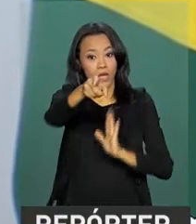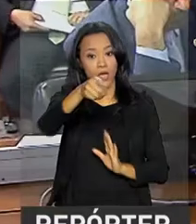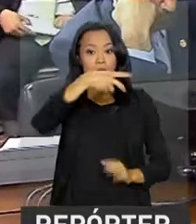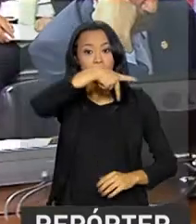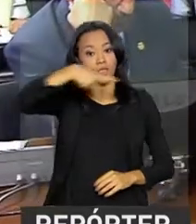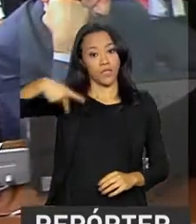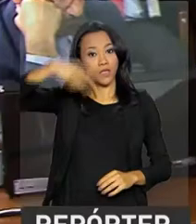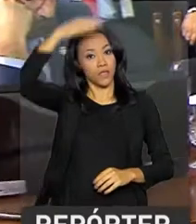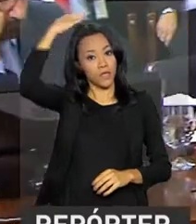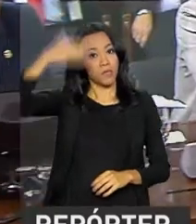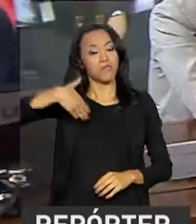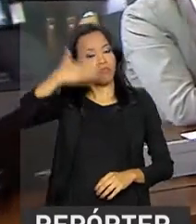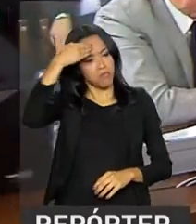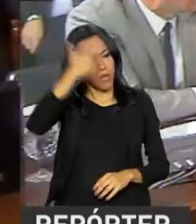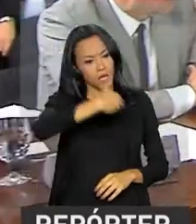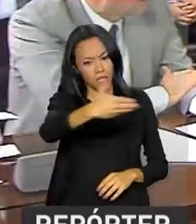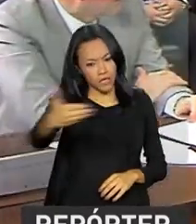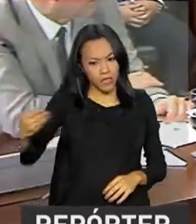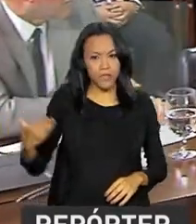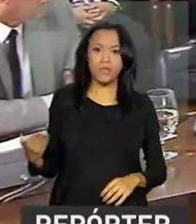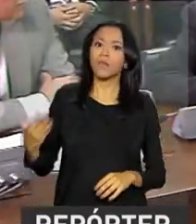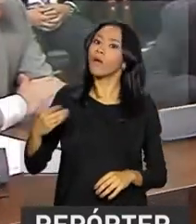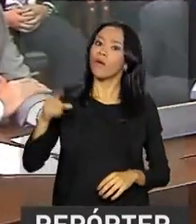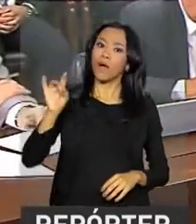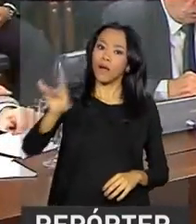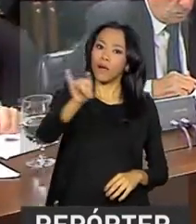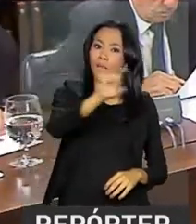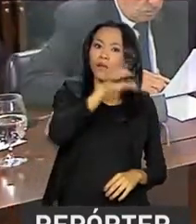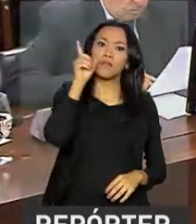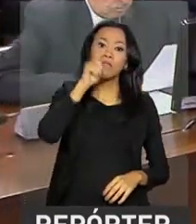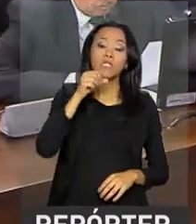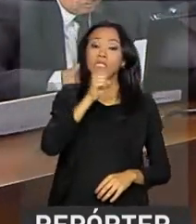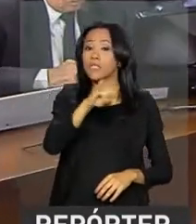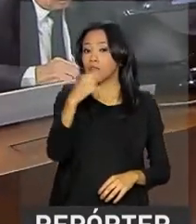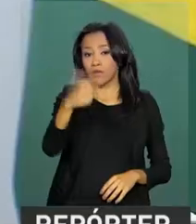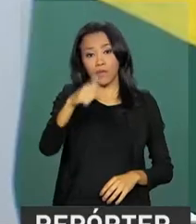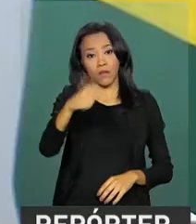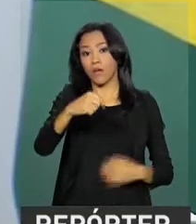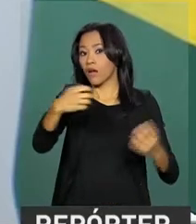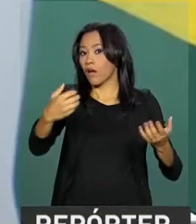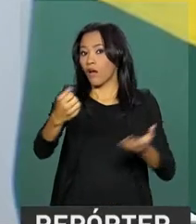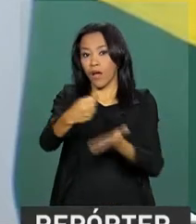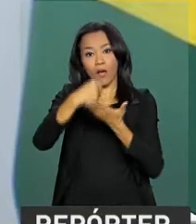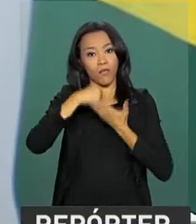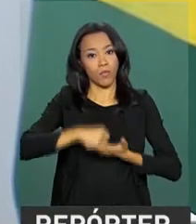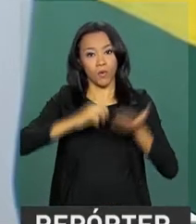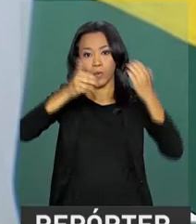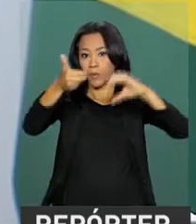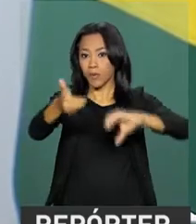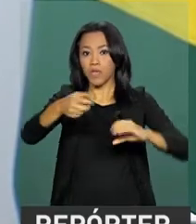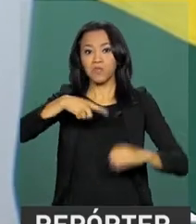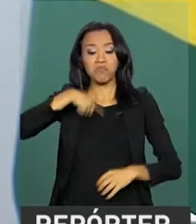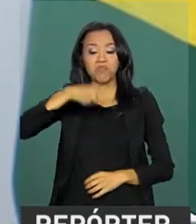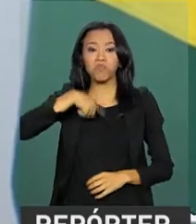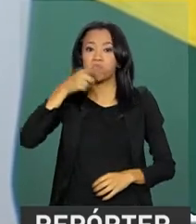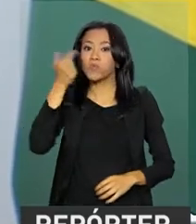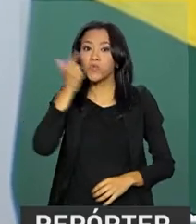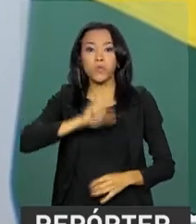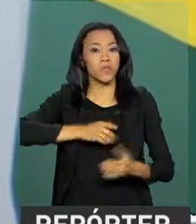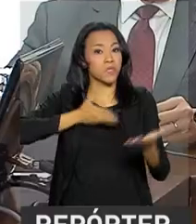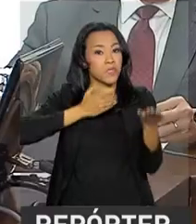aos congressistas e ressaltou que sem o apoio do congresso nacional não teria aprovado propostas